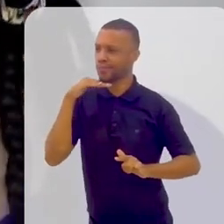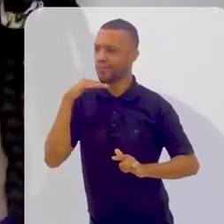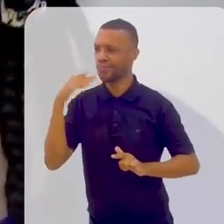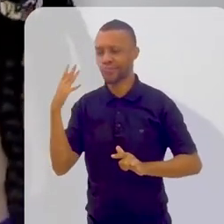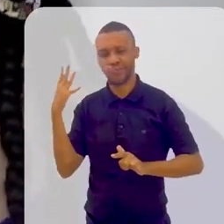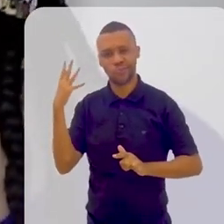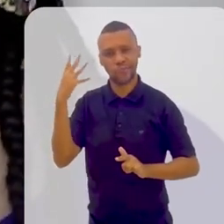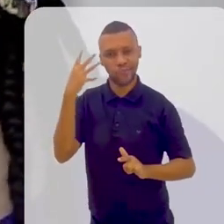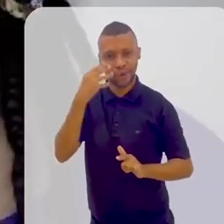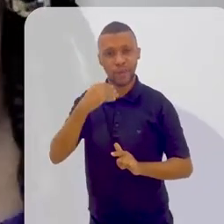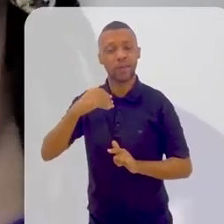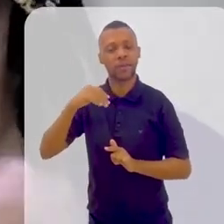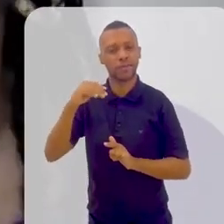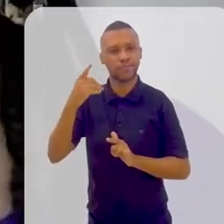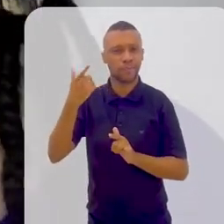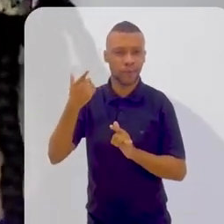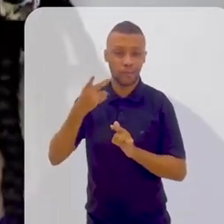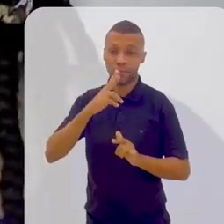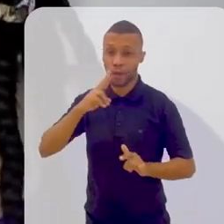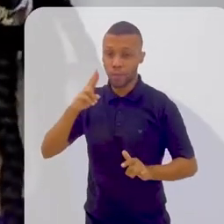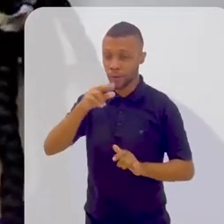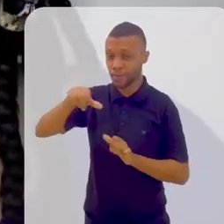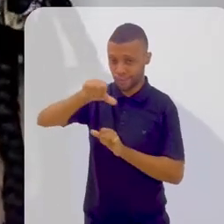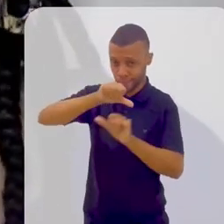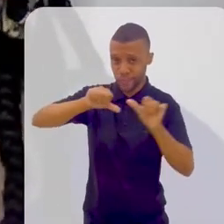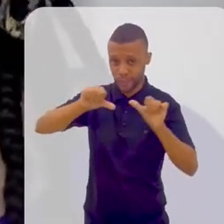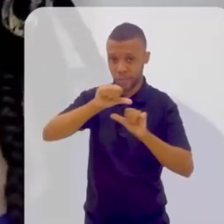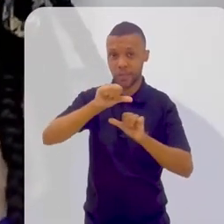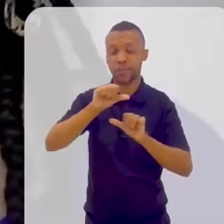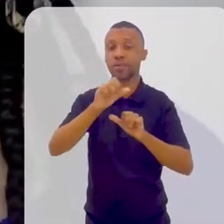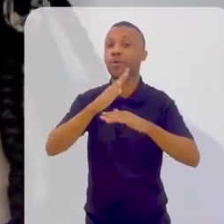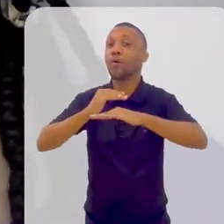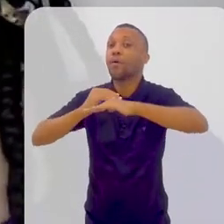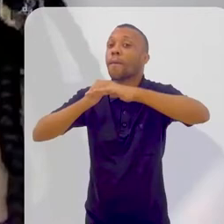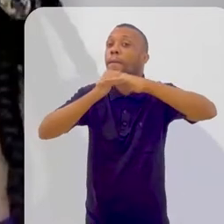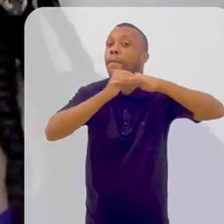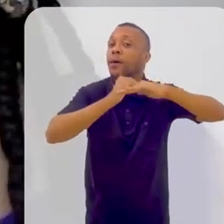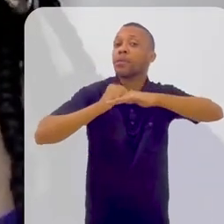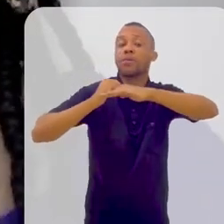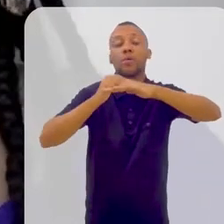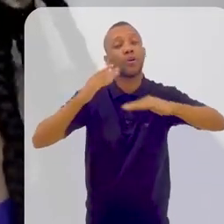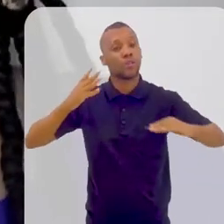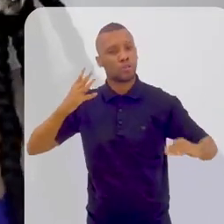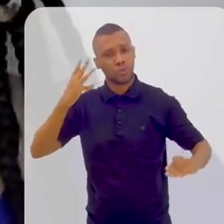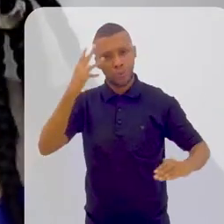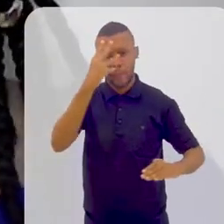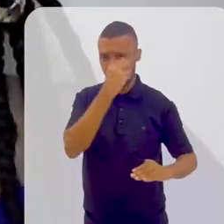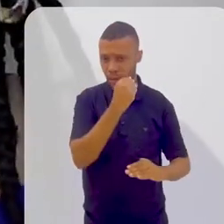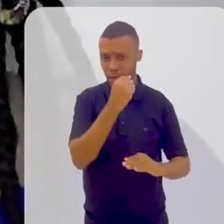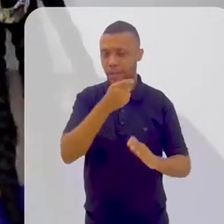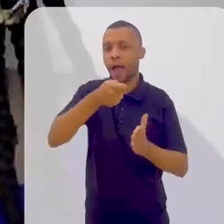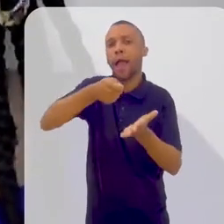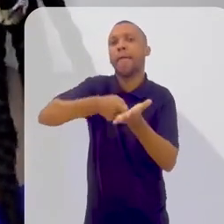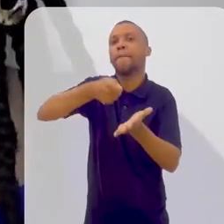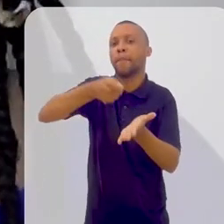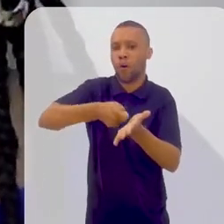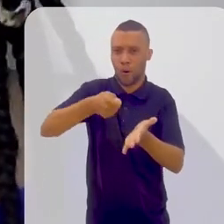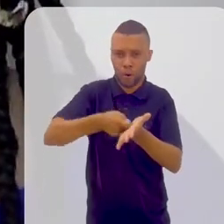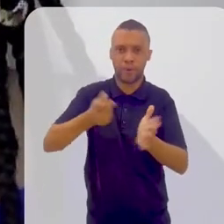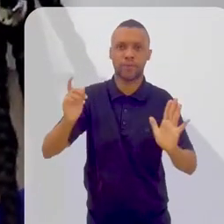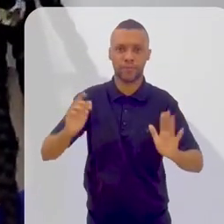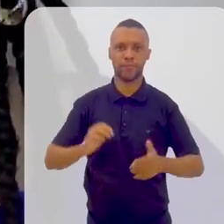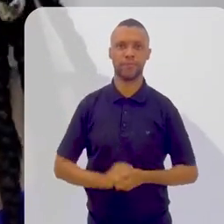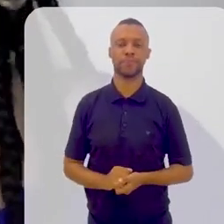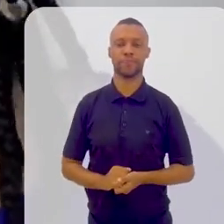na verdade, reformulando aí a minha resposta, ao que os padrões de beleza vendem,